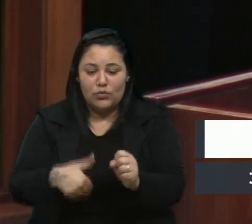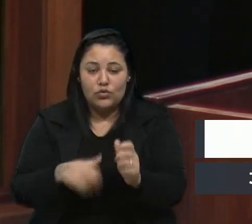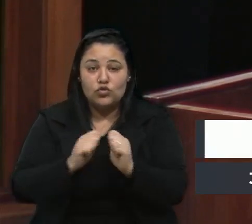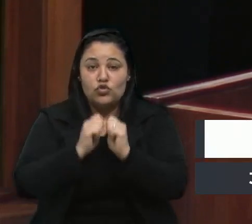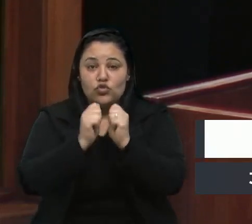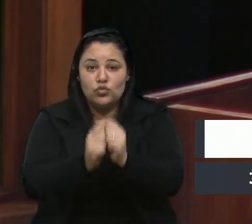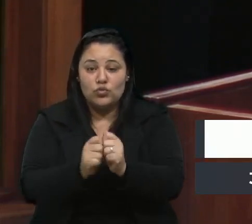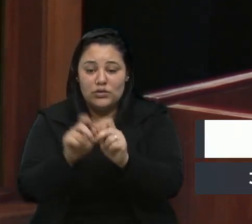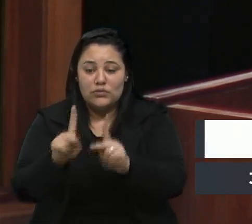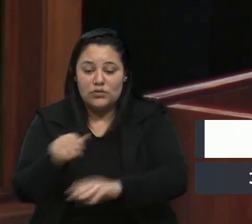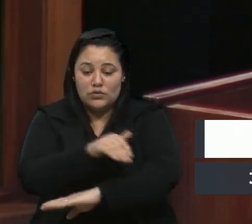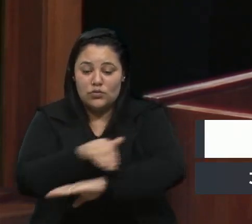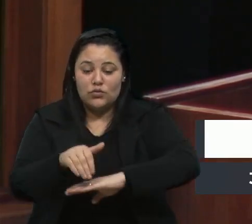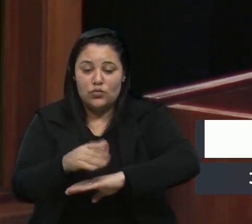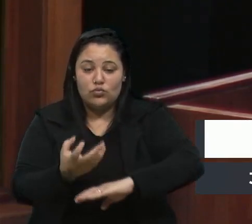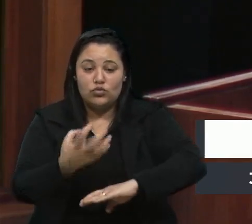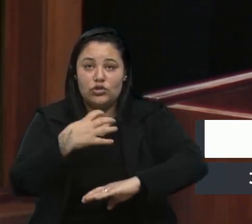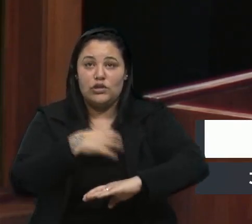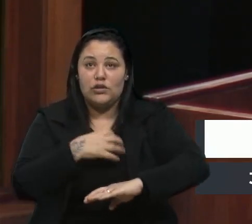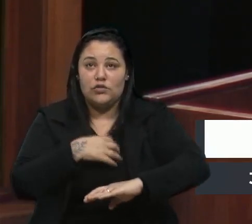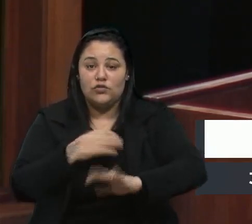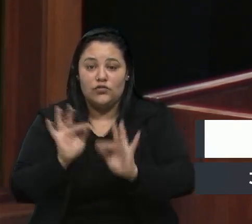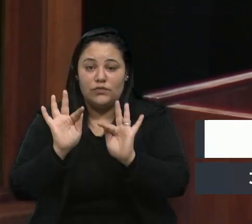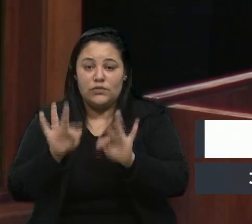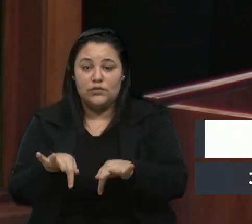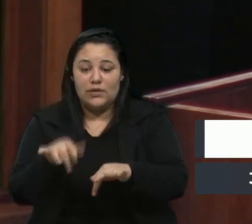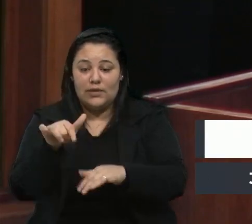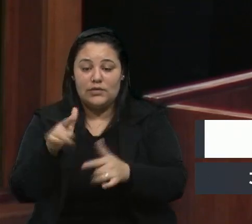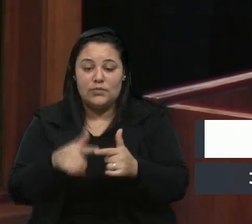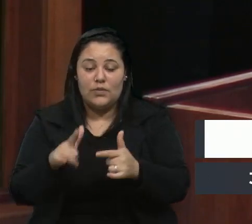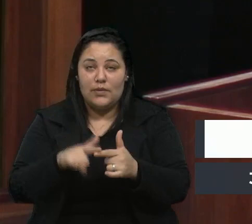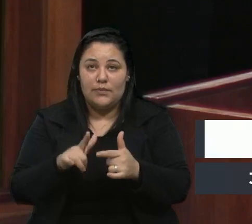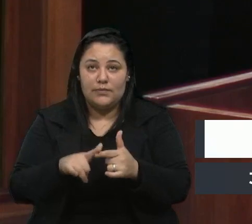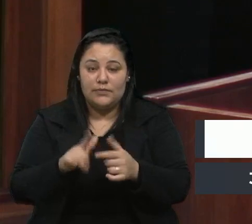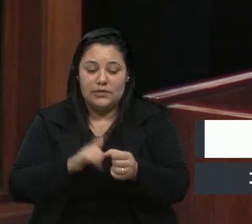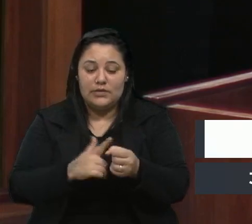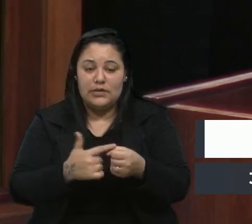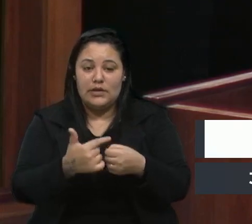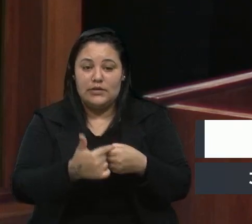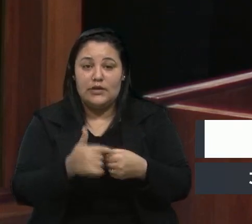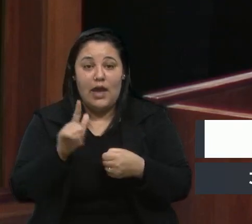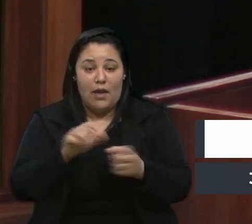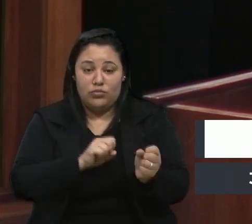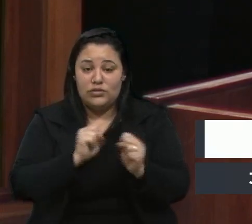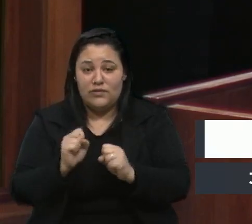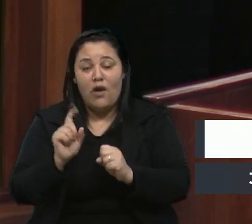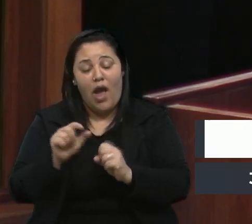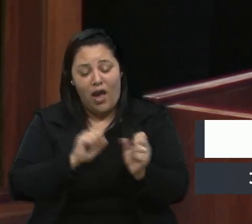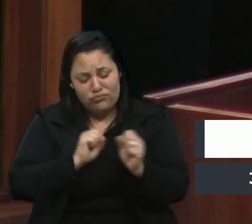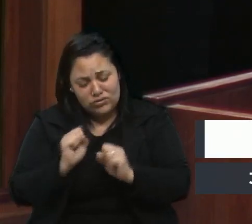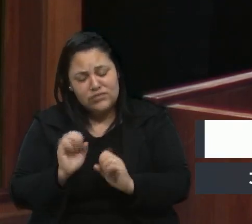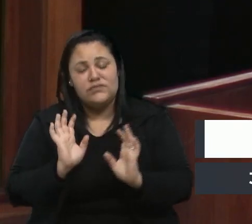a forma de terminar com esse problema na nossa cidade. Isso é possível? É possível.